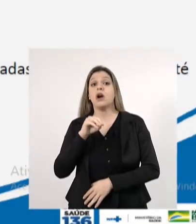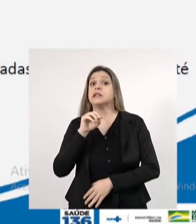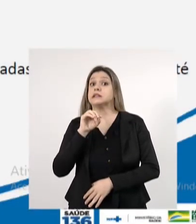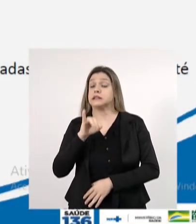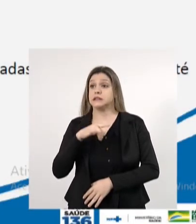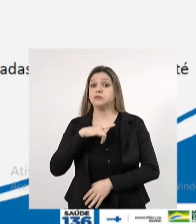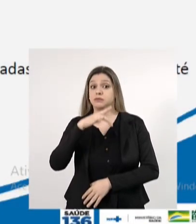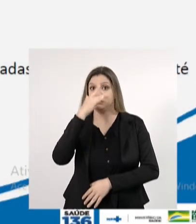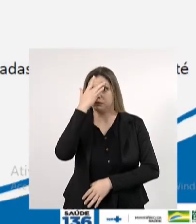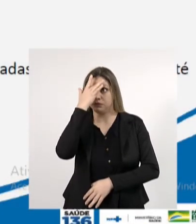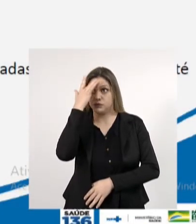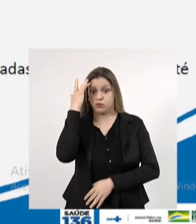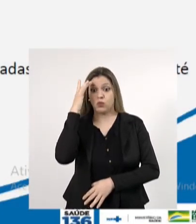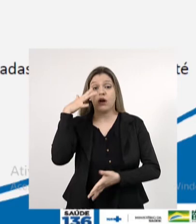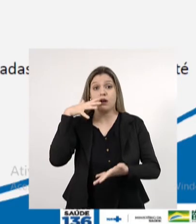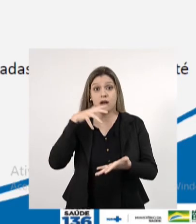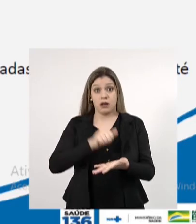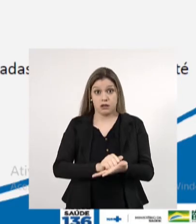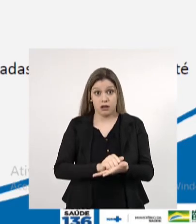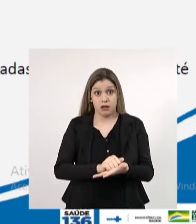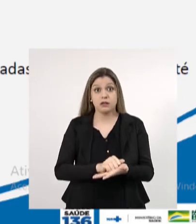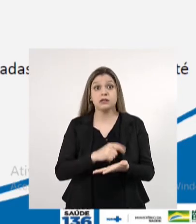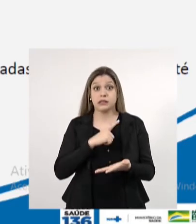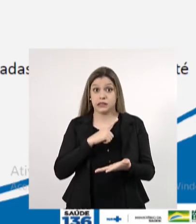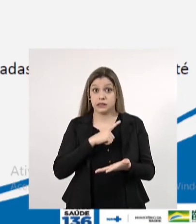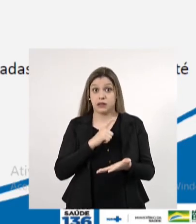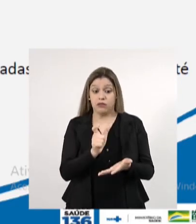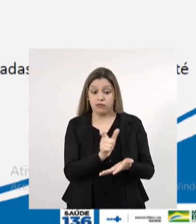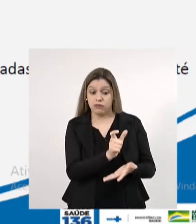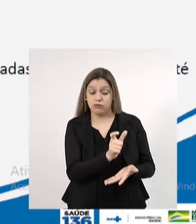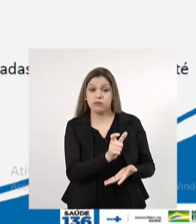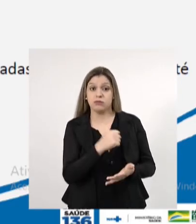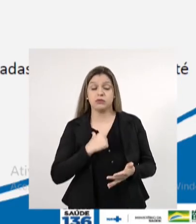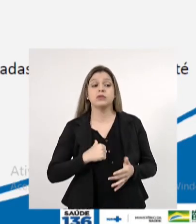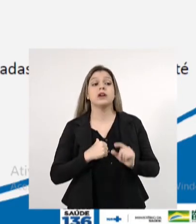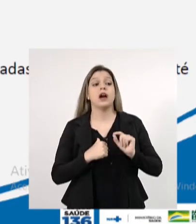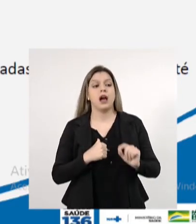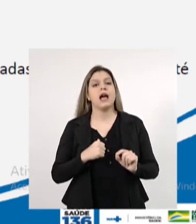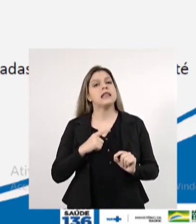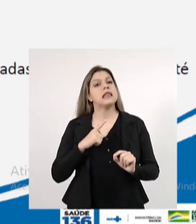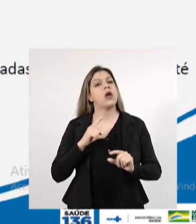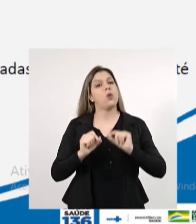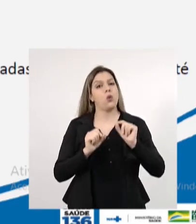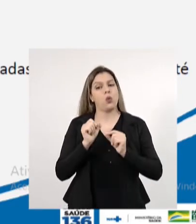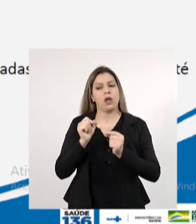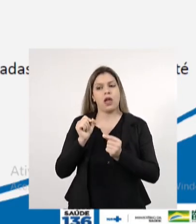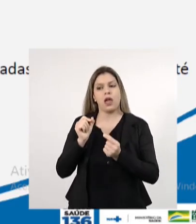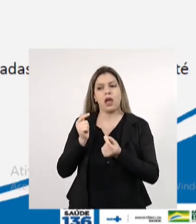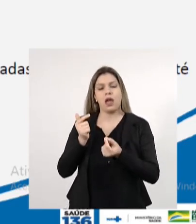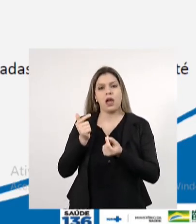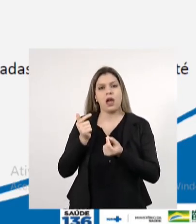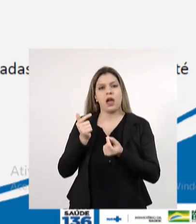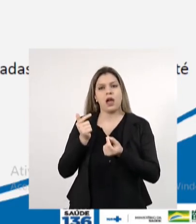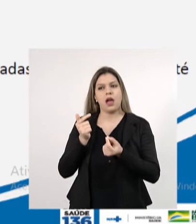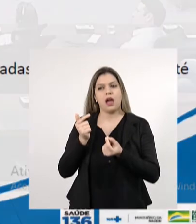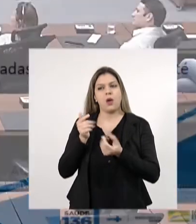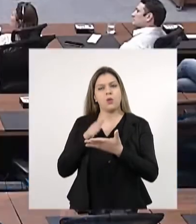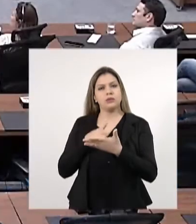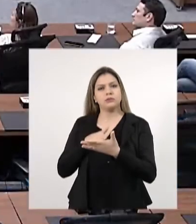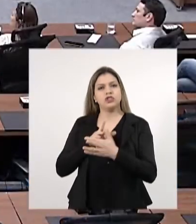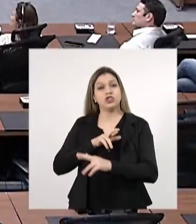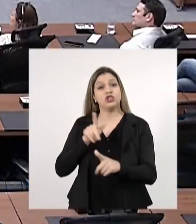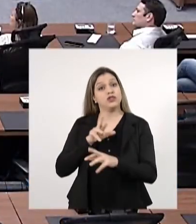cadastrada e está naquela situação vai poder ter um peso diferente. Então, o valor vai